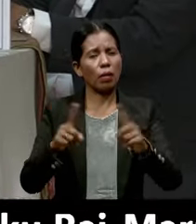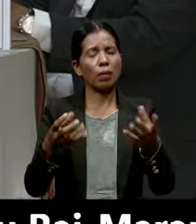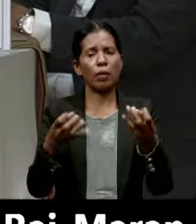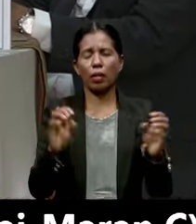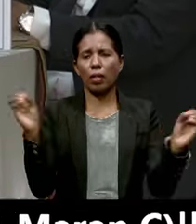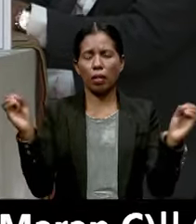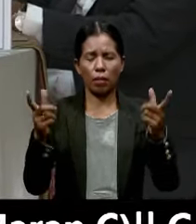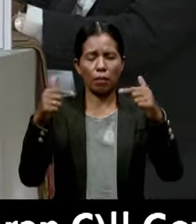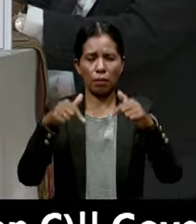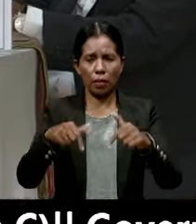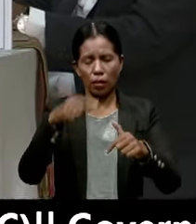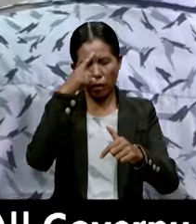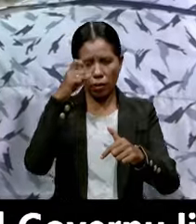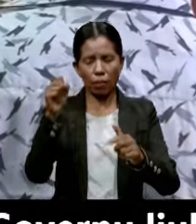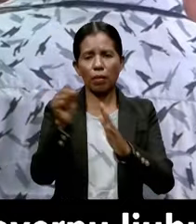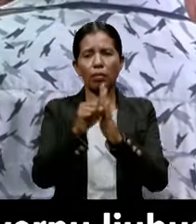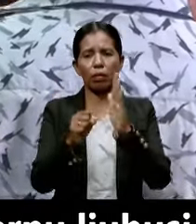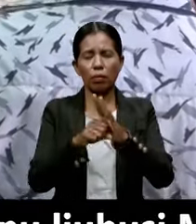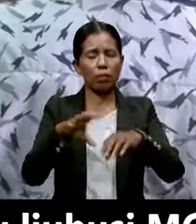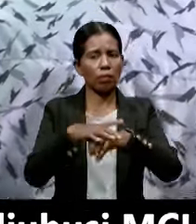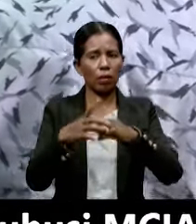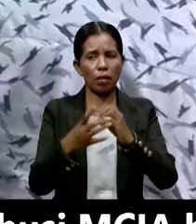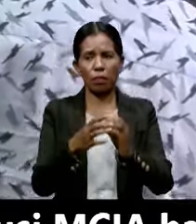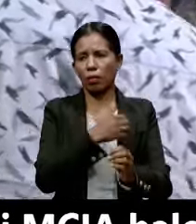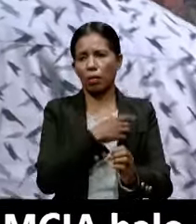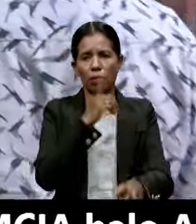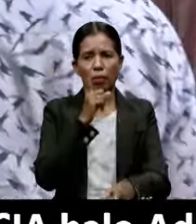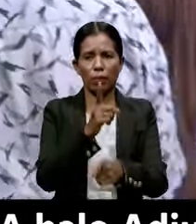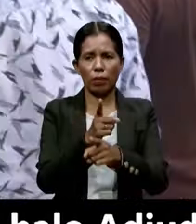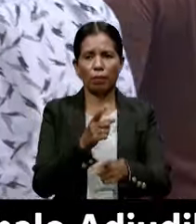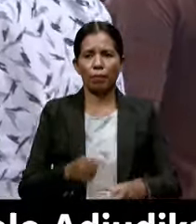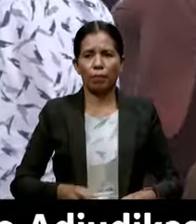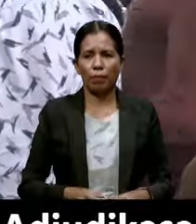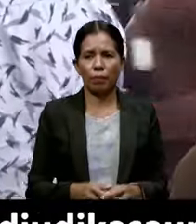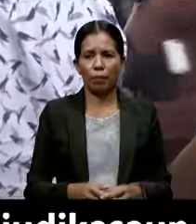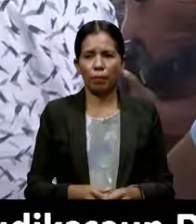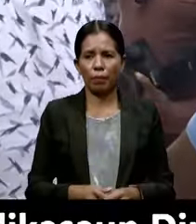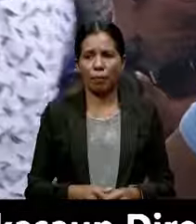makla konsegi investe tambah estatuturai ne be laklaro. Santina de Jesus, Tito Silva, GMN.